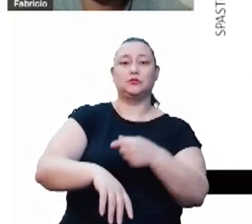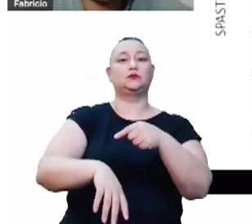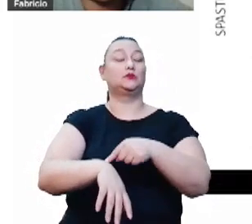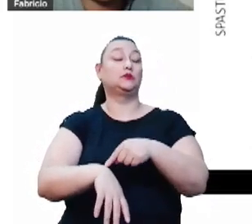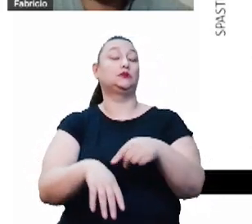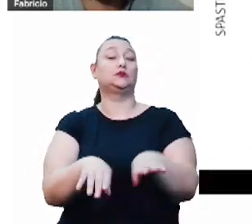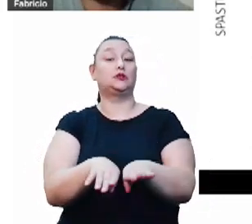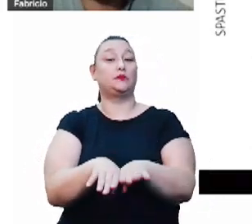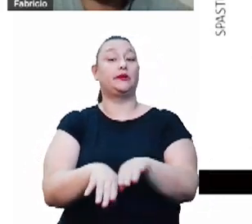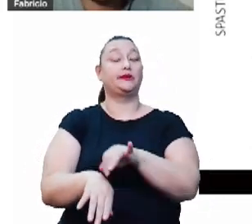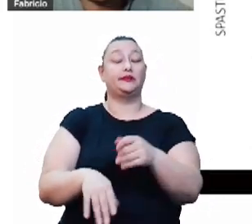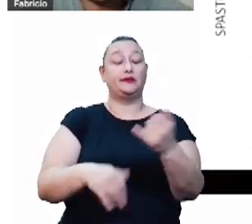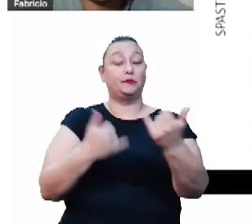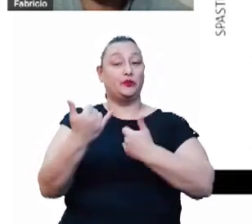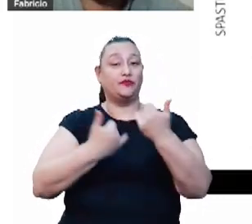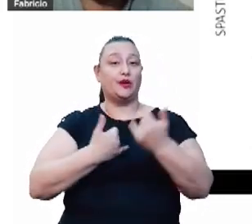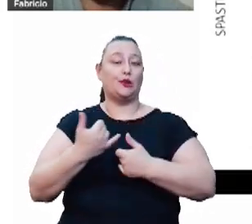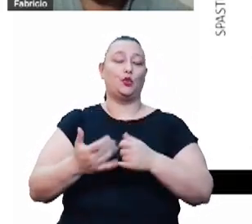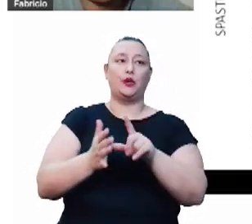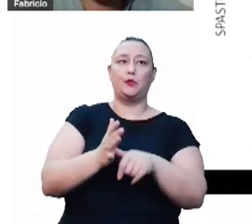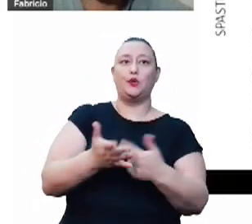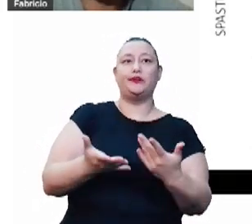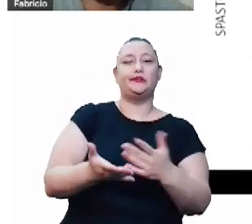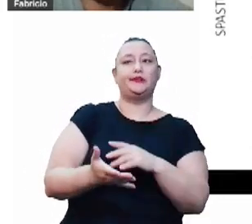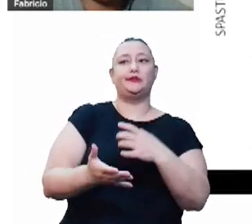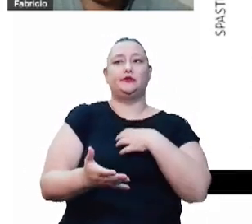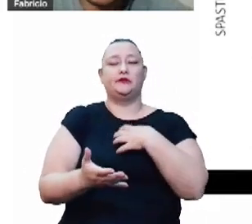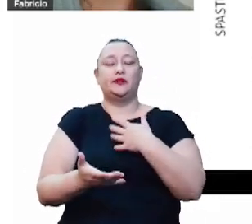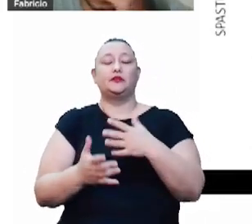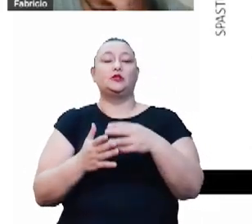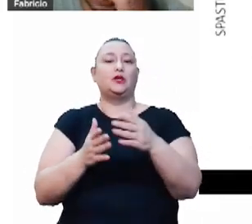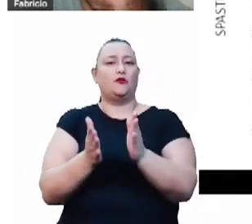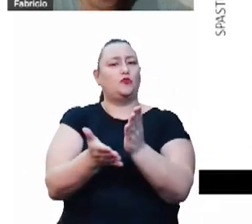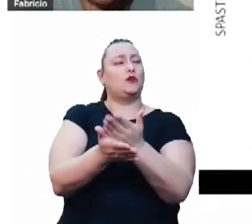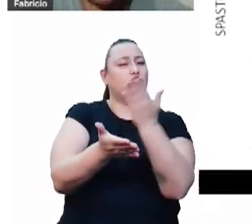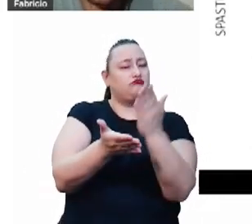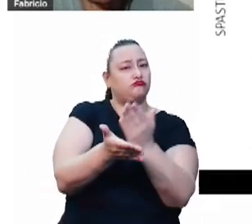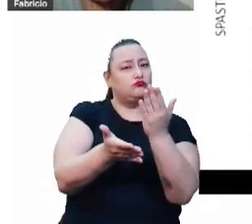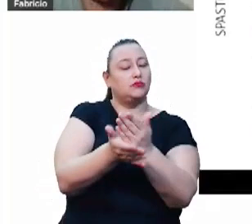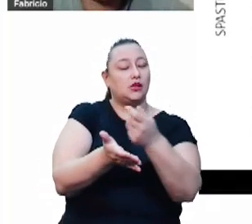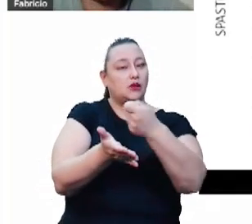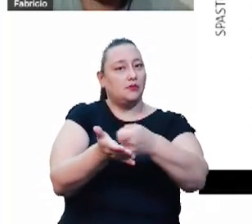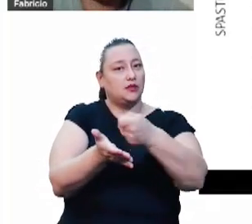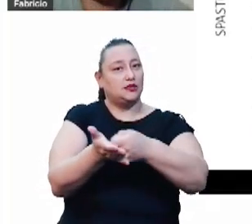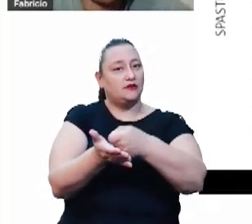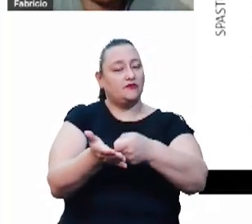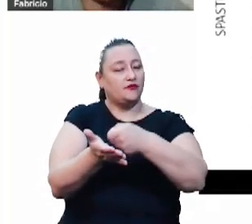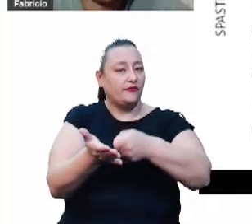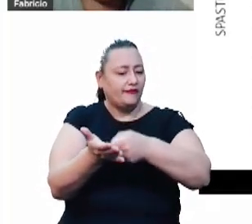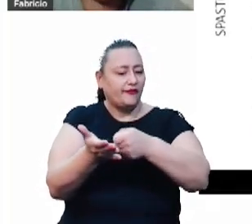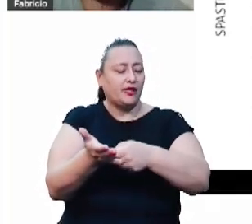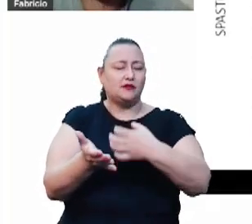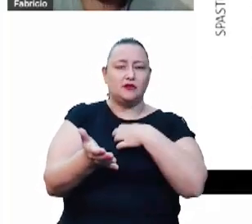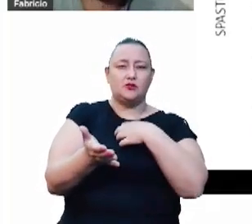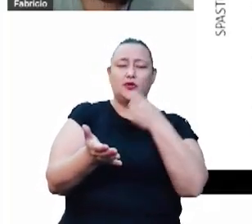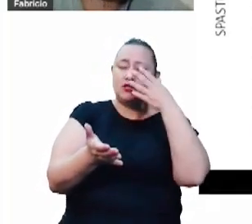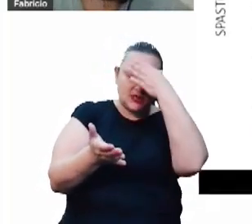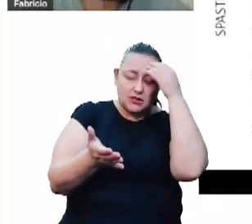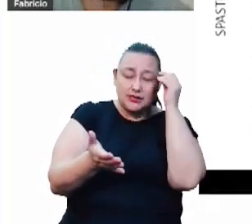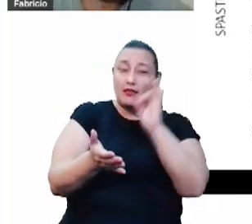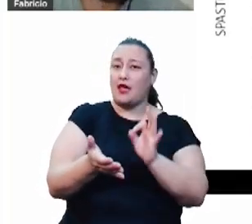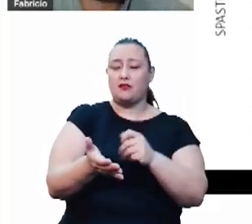se o paciente relatou após. A gente deu uma cartilha para o paciente escrever, para ele não esquecer o que